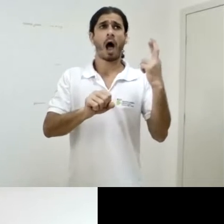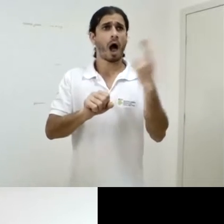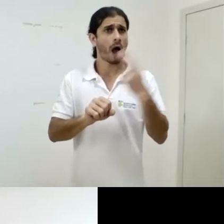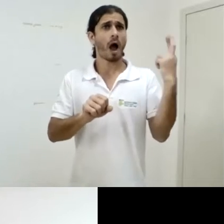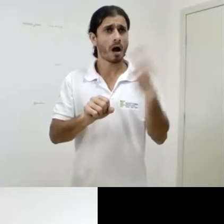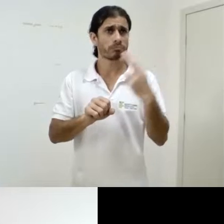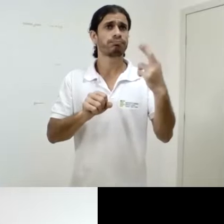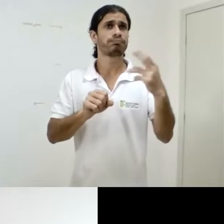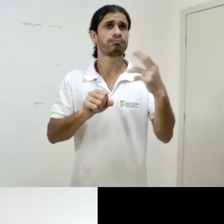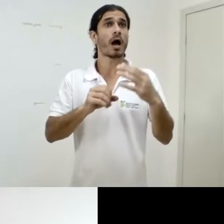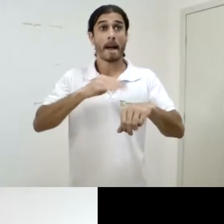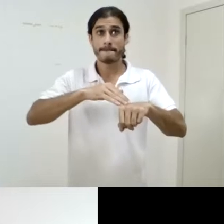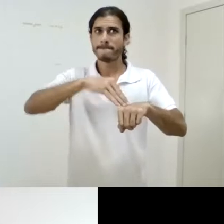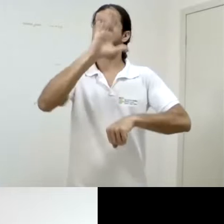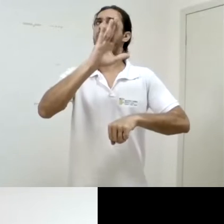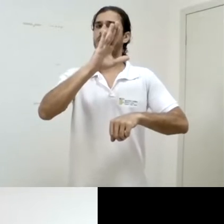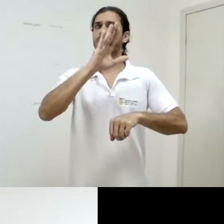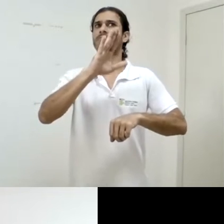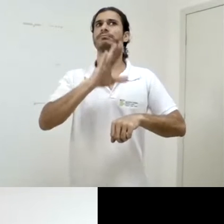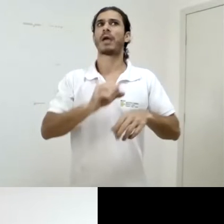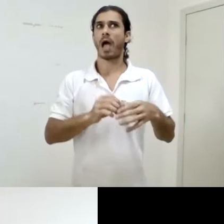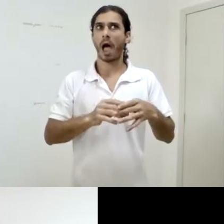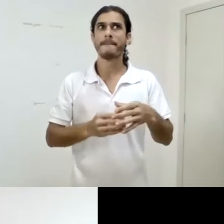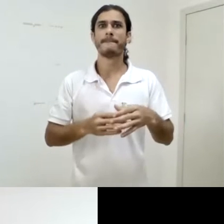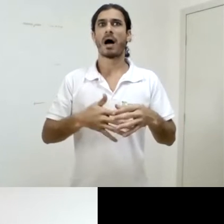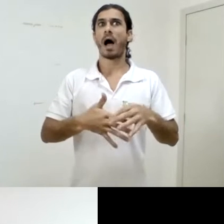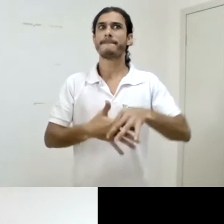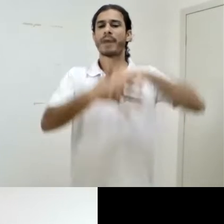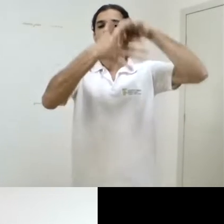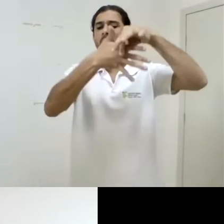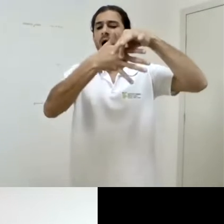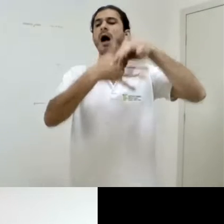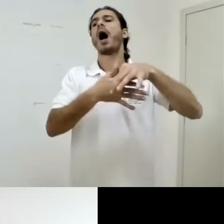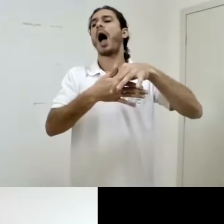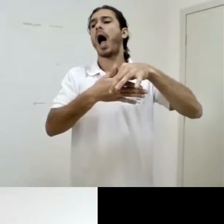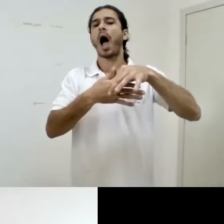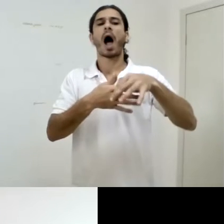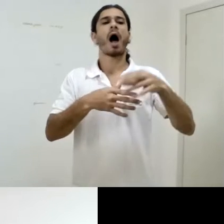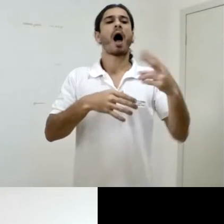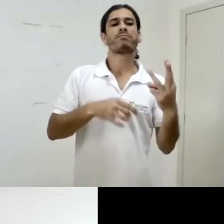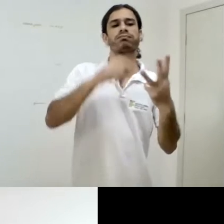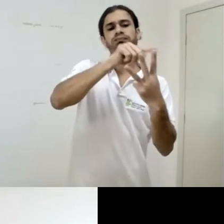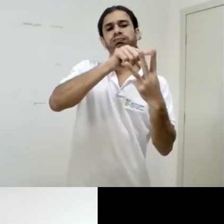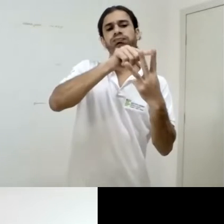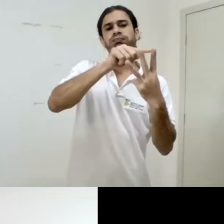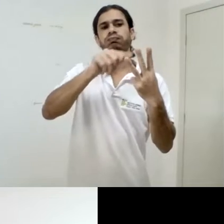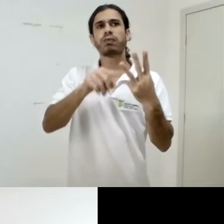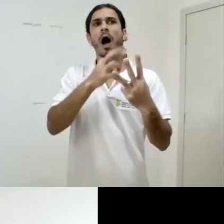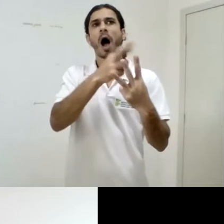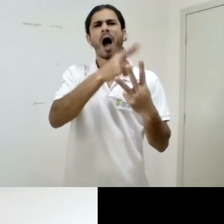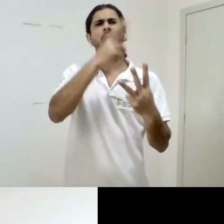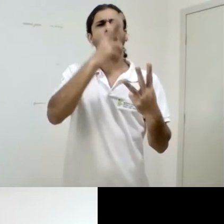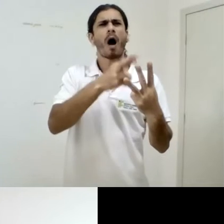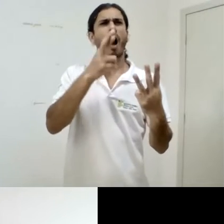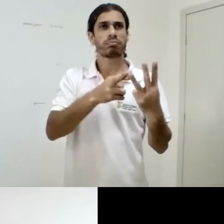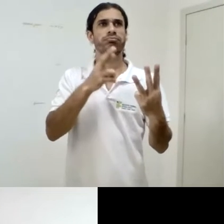quantitativa das respostas que partiram de uma premissa qualitativa, que é o sujeito que responderam aquilo. Você entende?